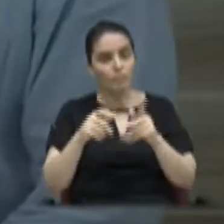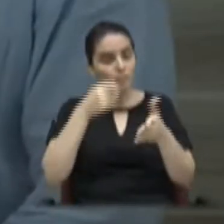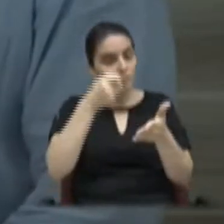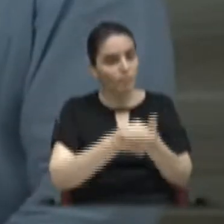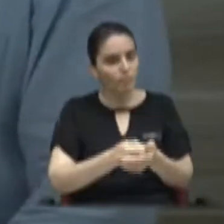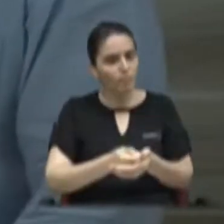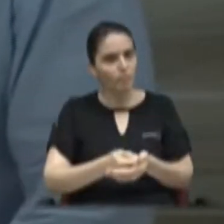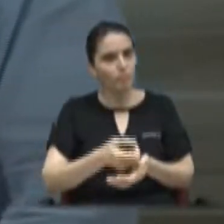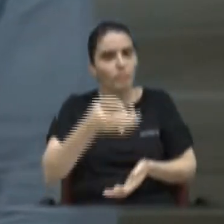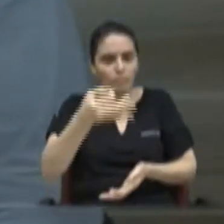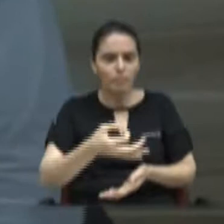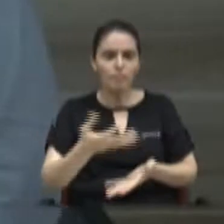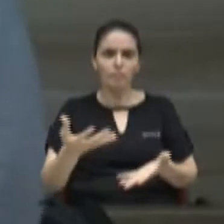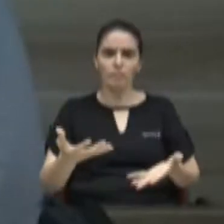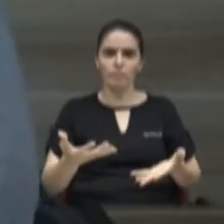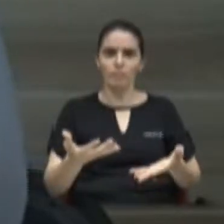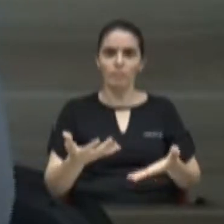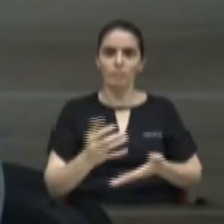Agora,